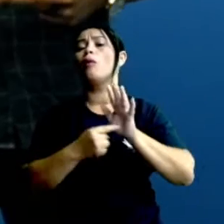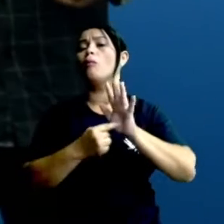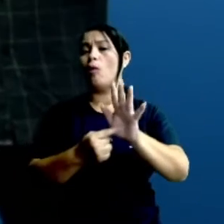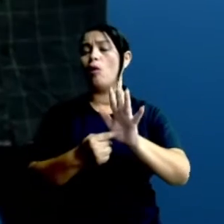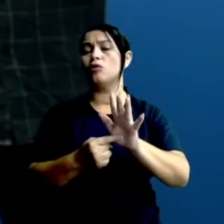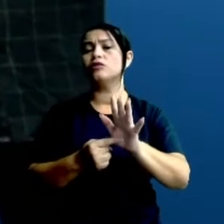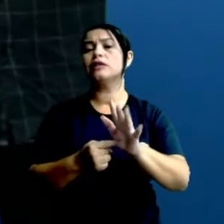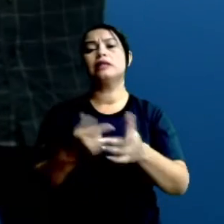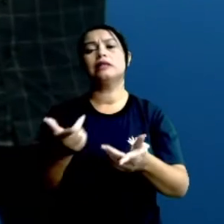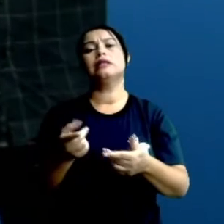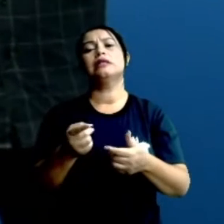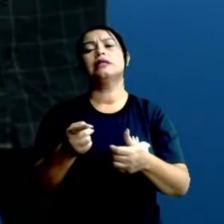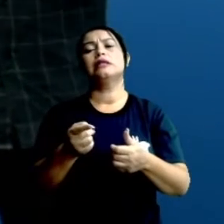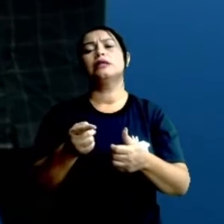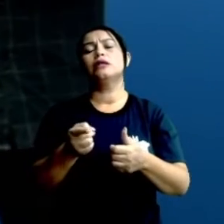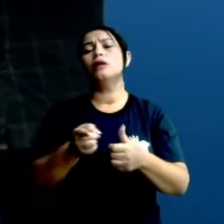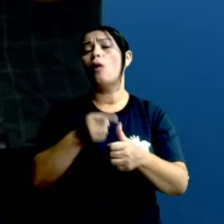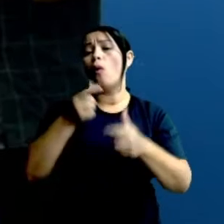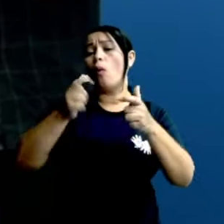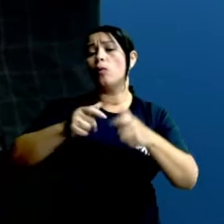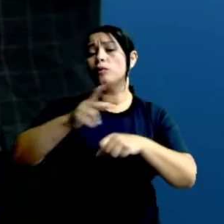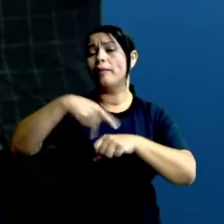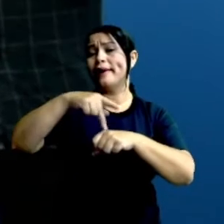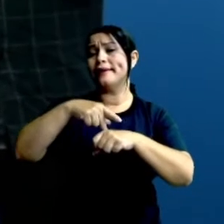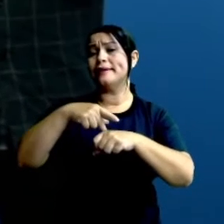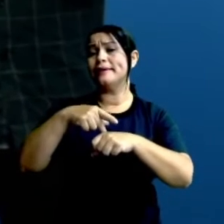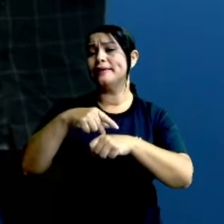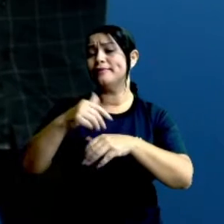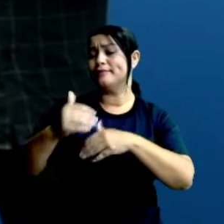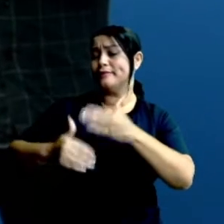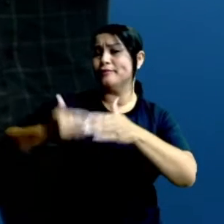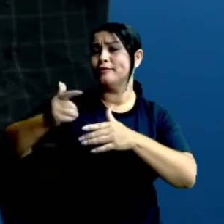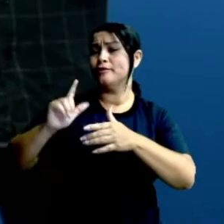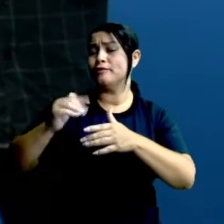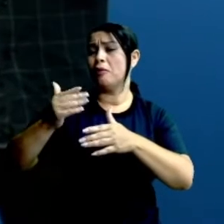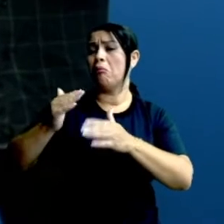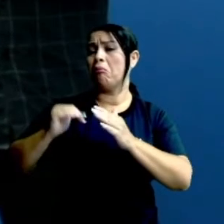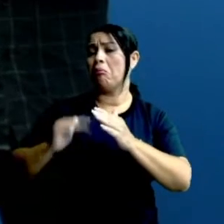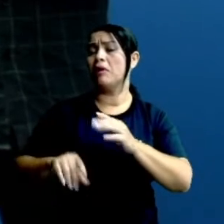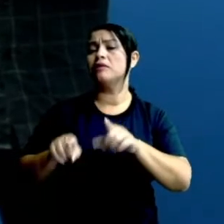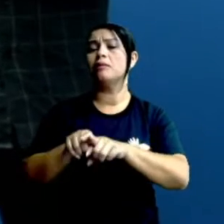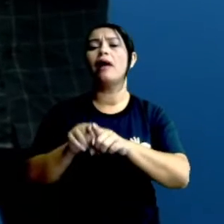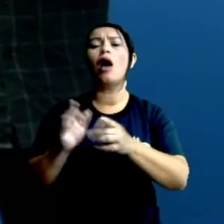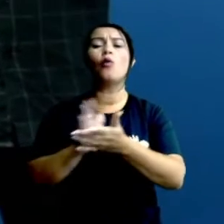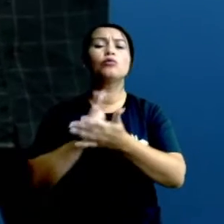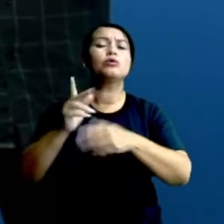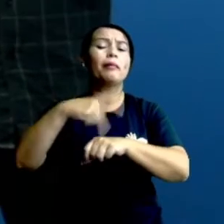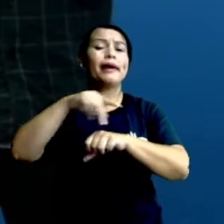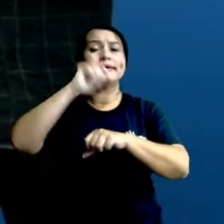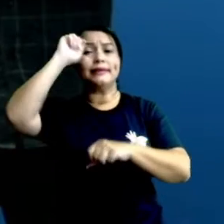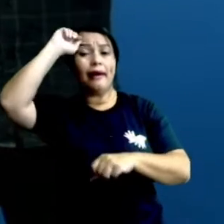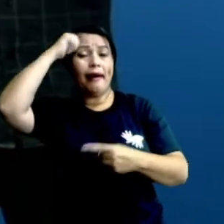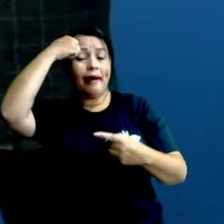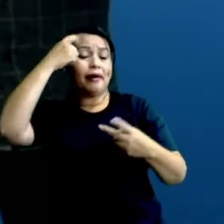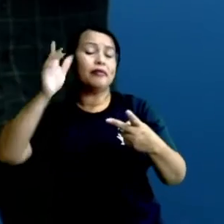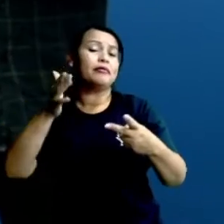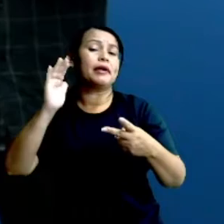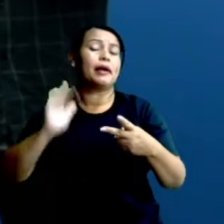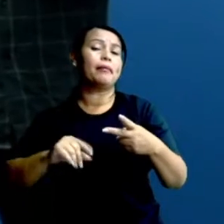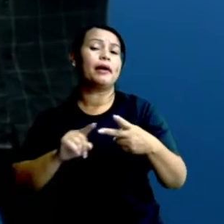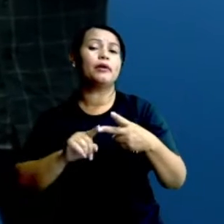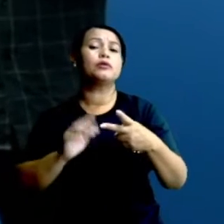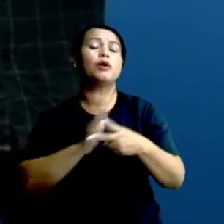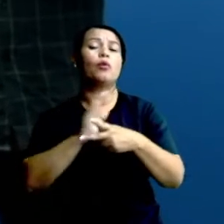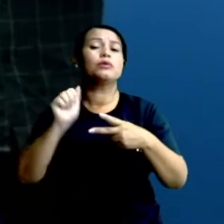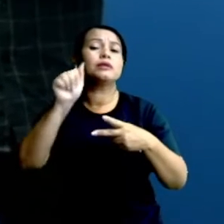país ele ainda, né, não é tão desenvolvido. E a gente tem, por exemplo, alguns países africanos, né, bem